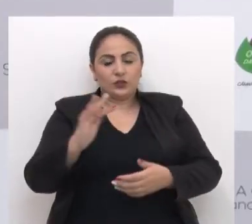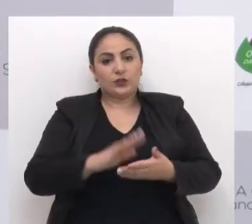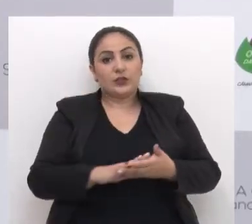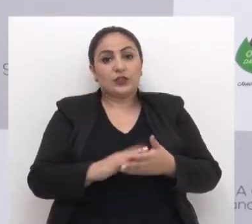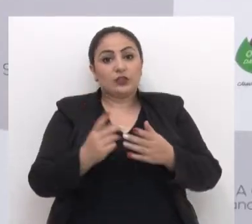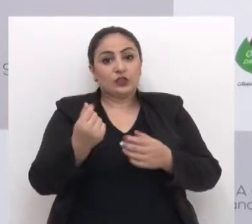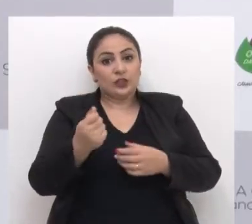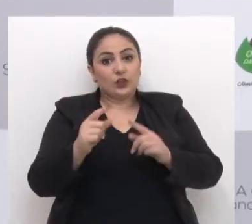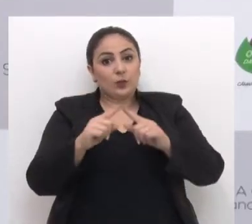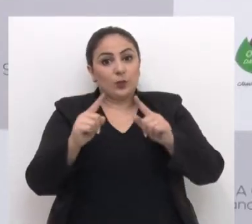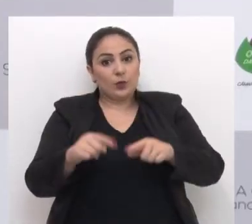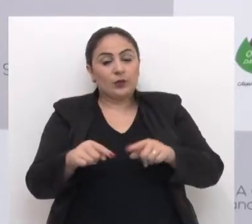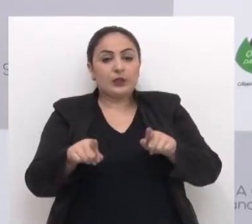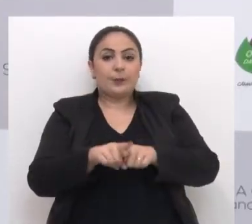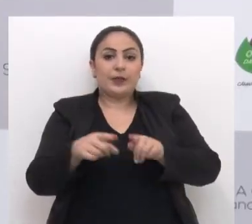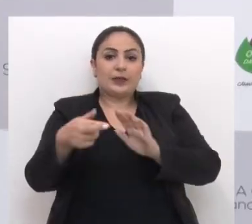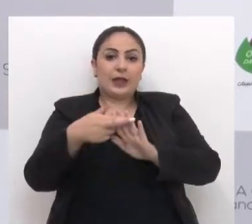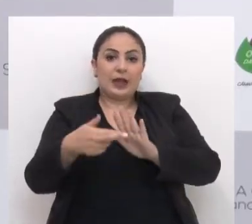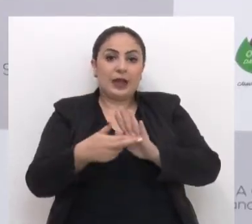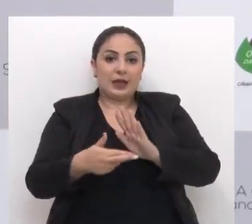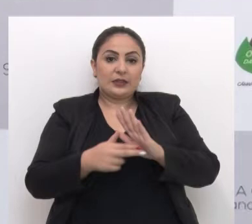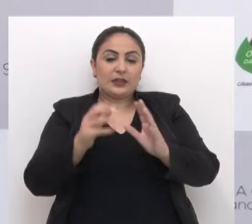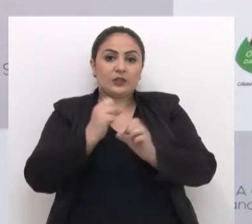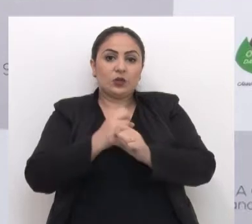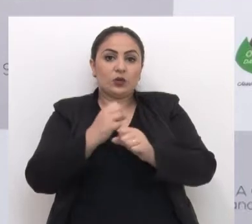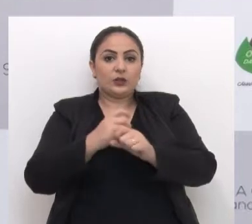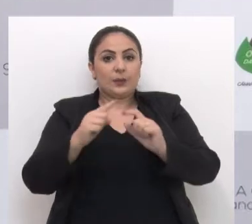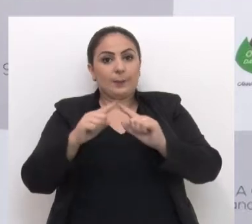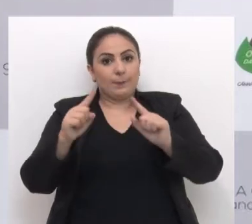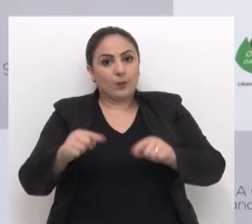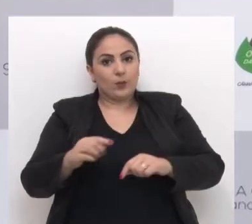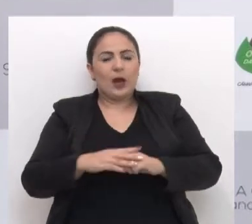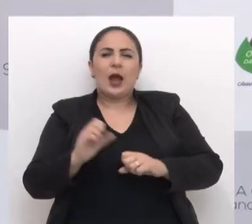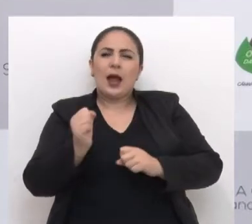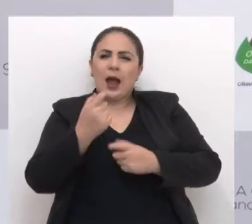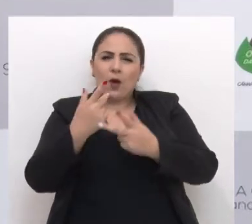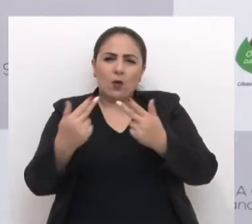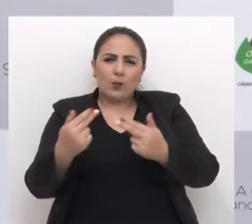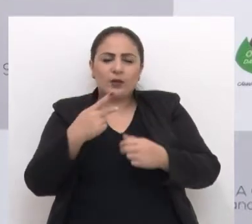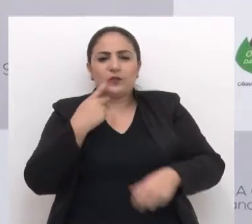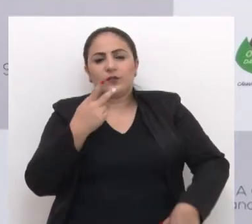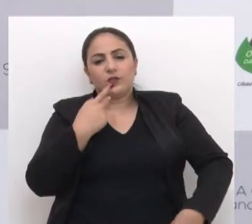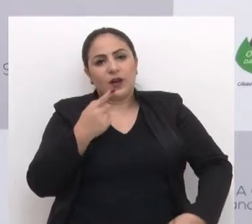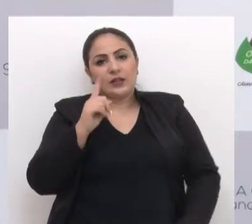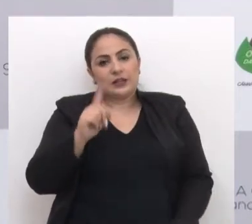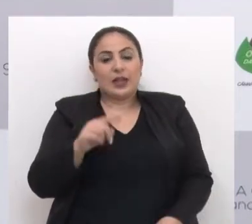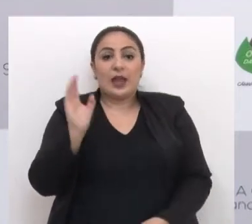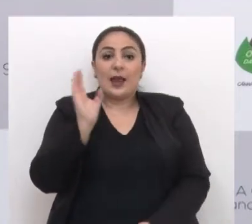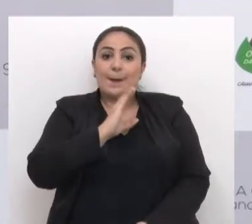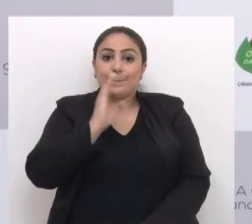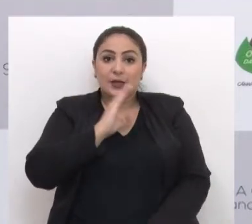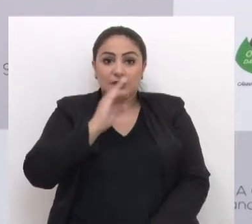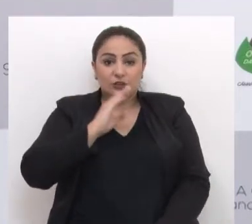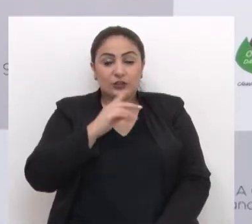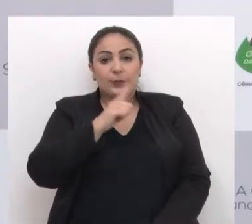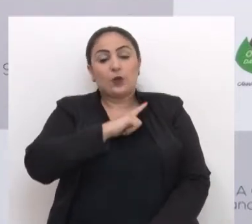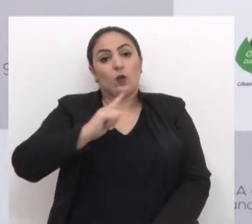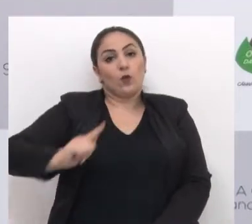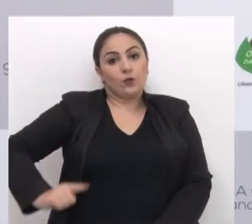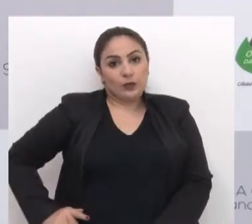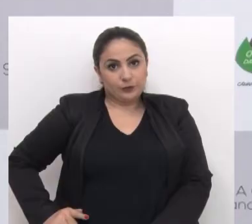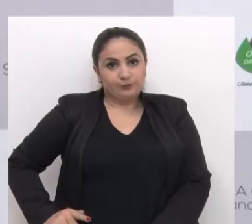em fundos públicos e nas regras das contas públicas, algumas delas consideradas emergenciais